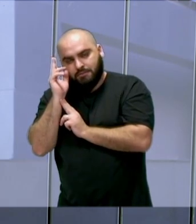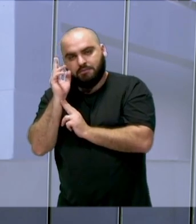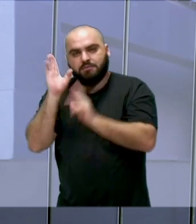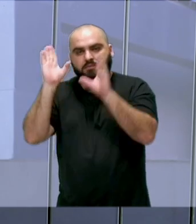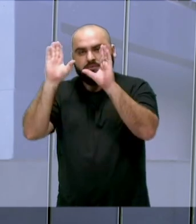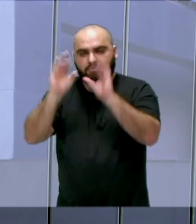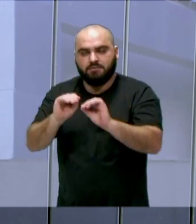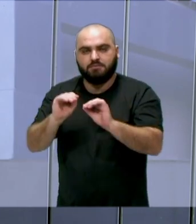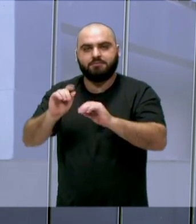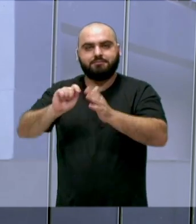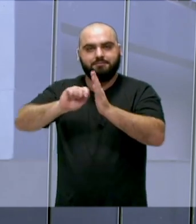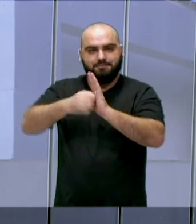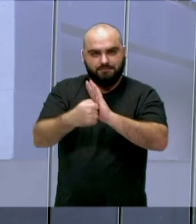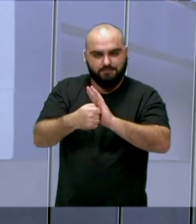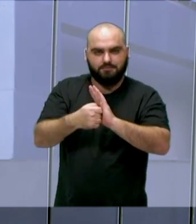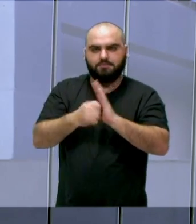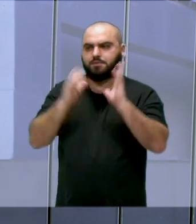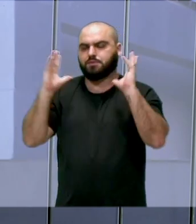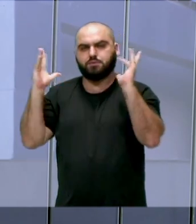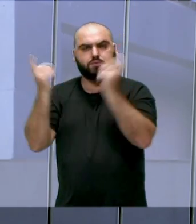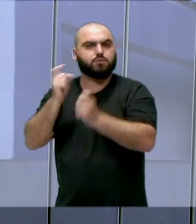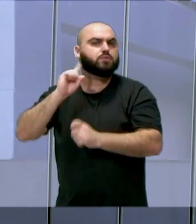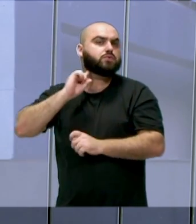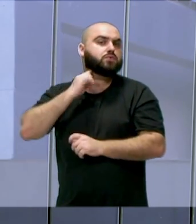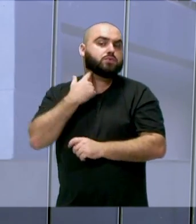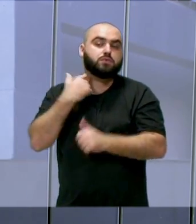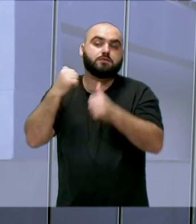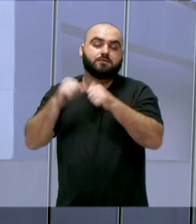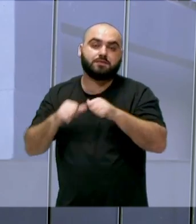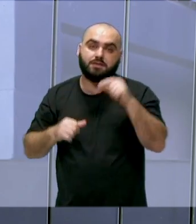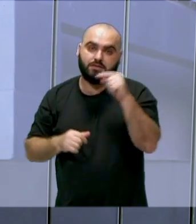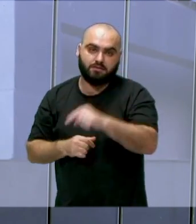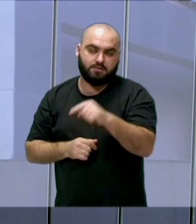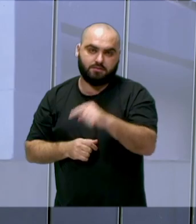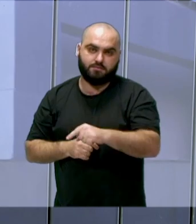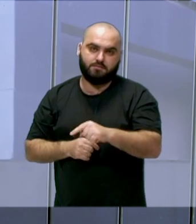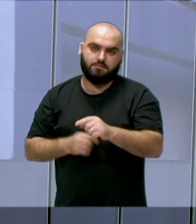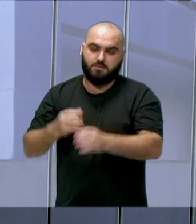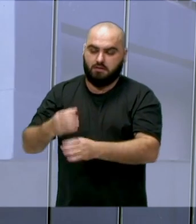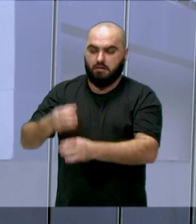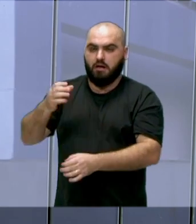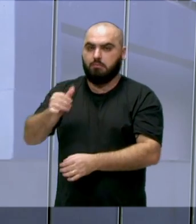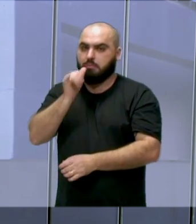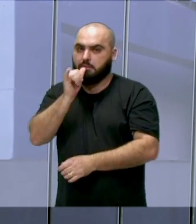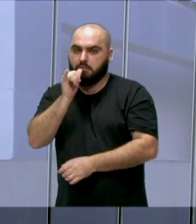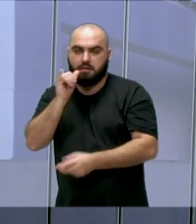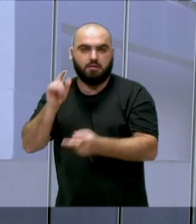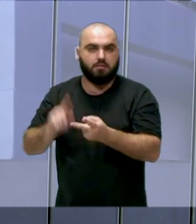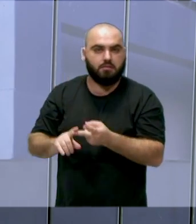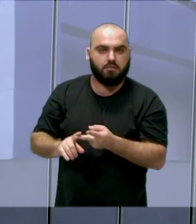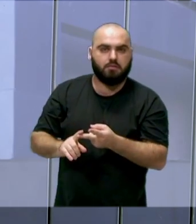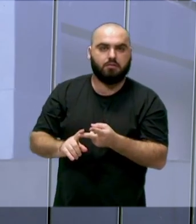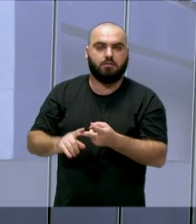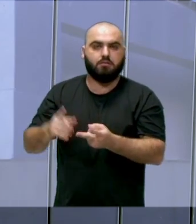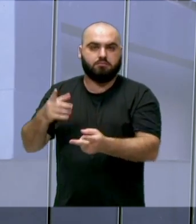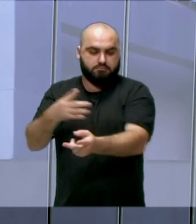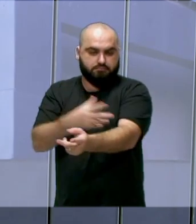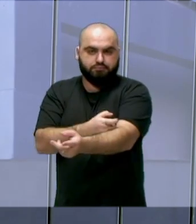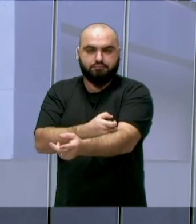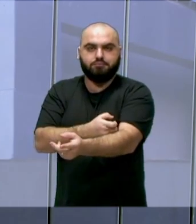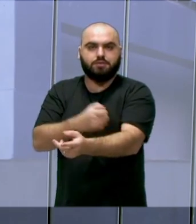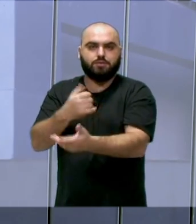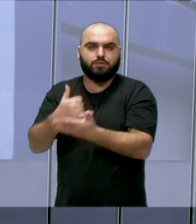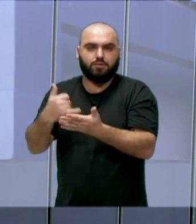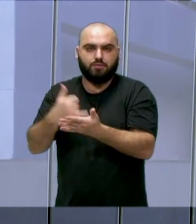é fechado, eles deixam toda a sujeira ali, desde garrafas de bebida alcoólica, desde seringas de droga,